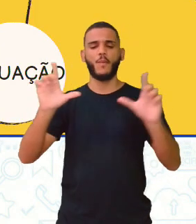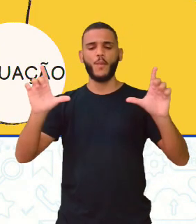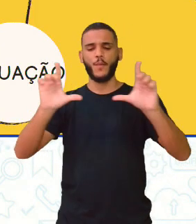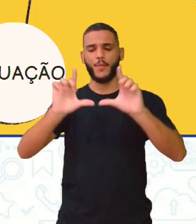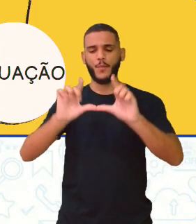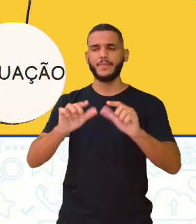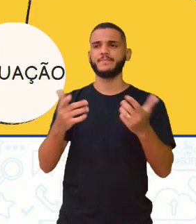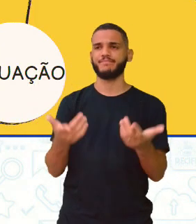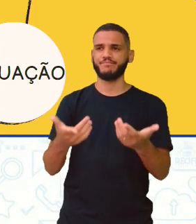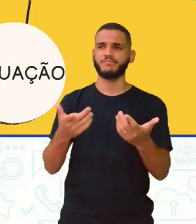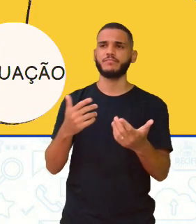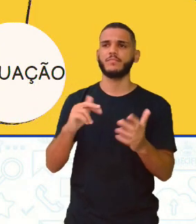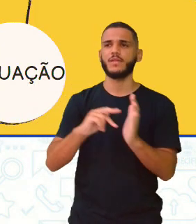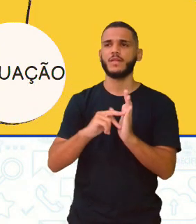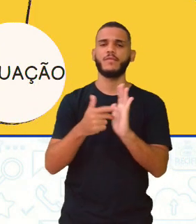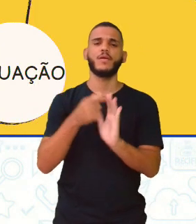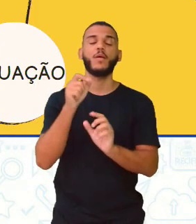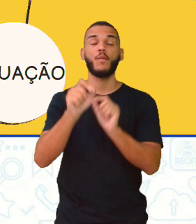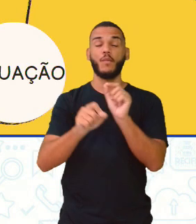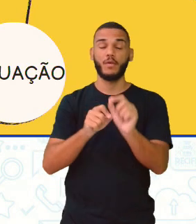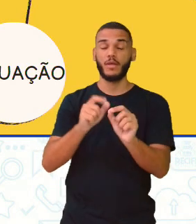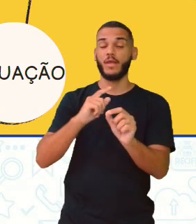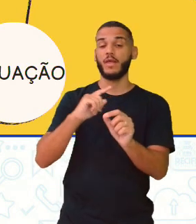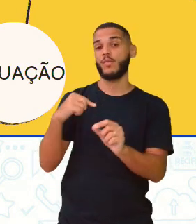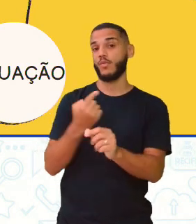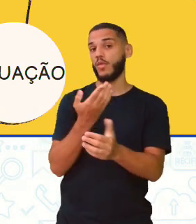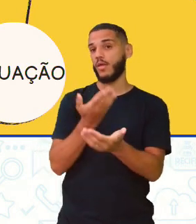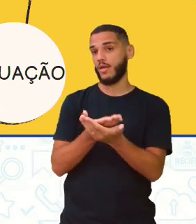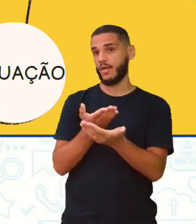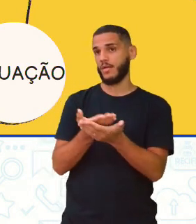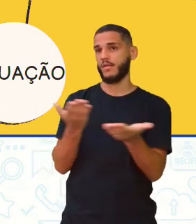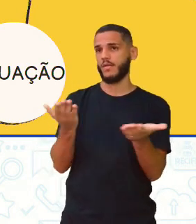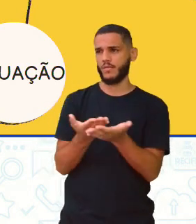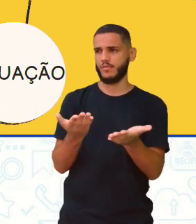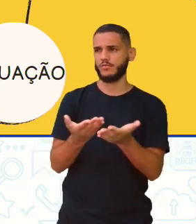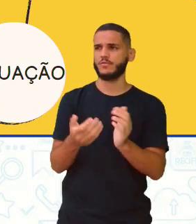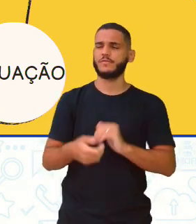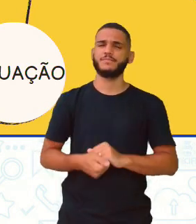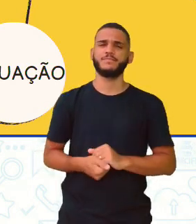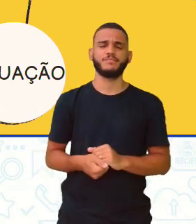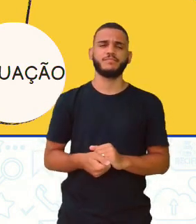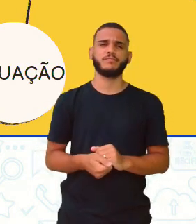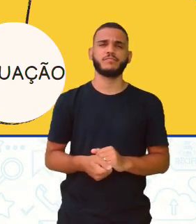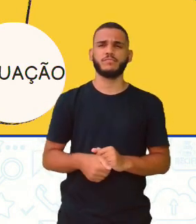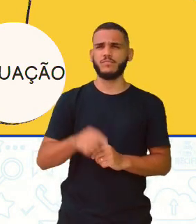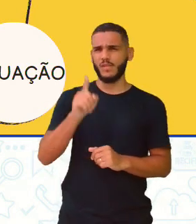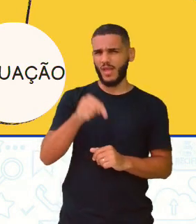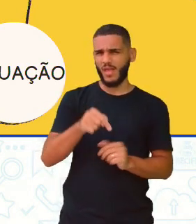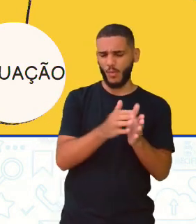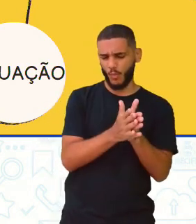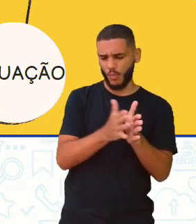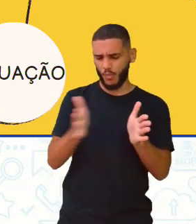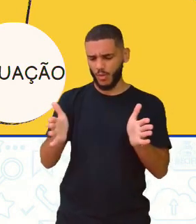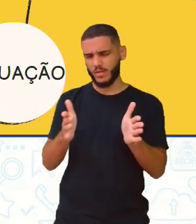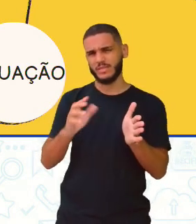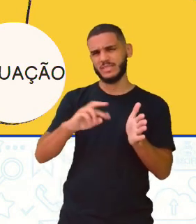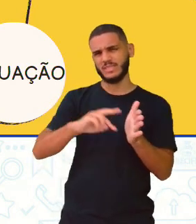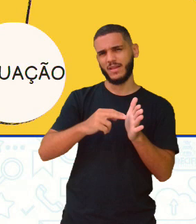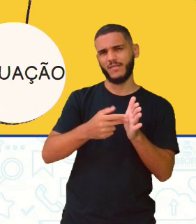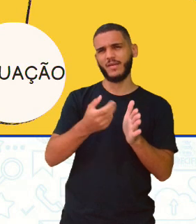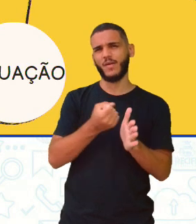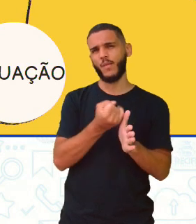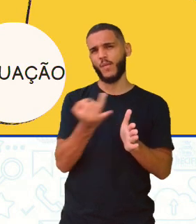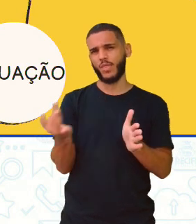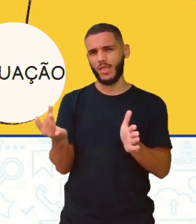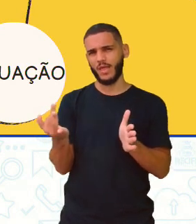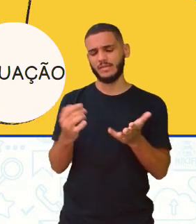Esse recorte se refere à nossa aula. Professora, sequência tem a ver com contagem. A senhora